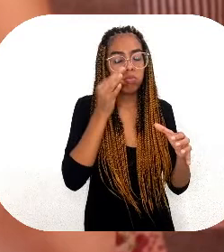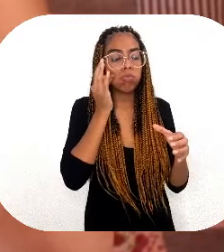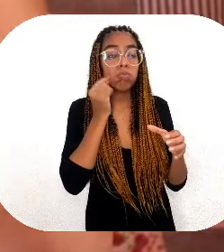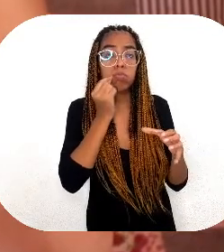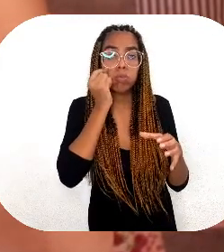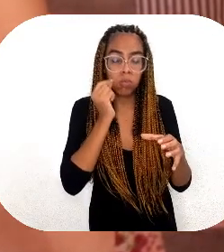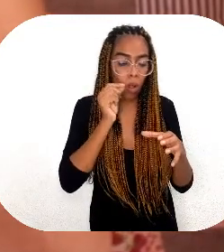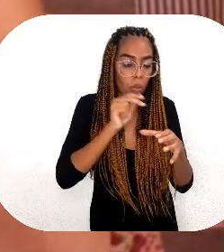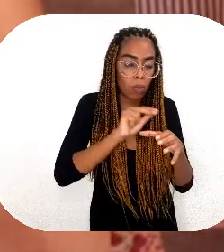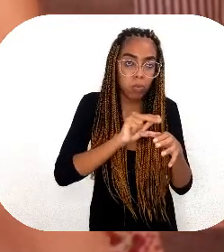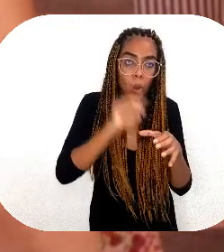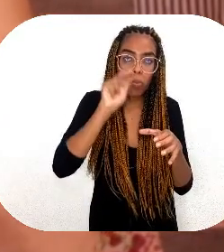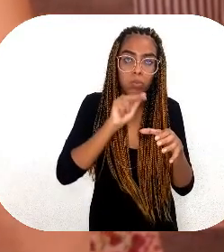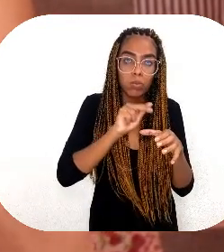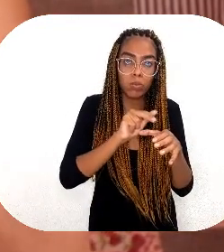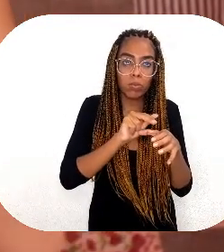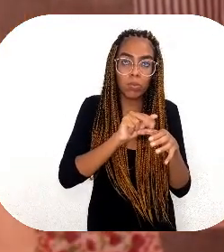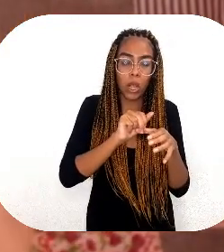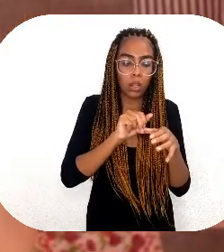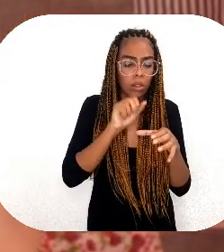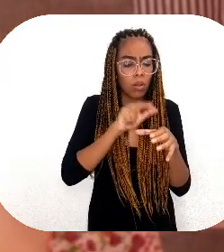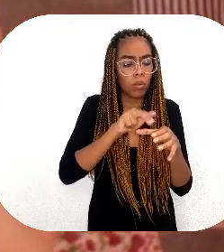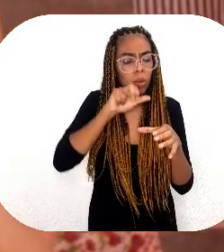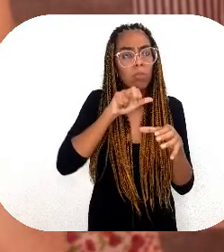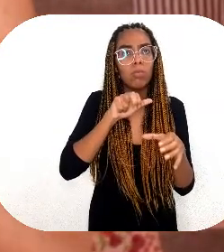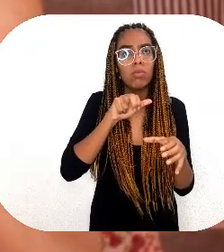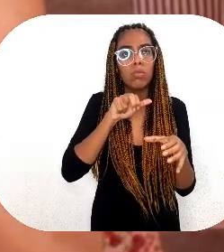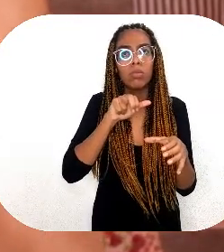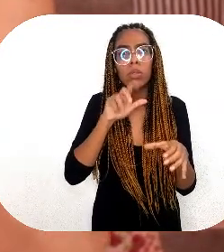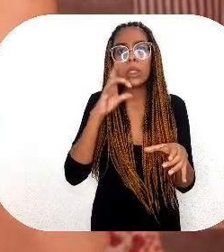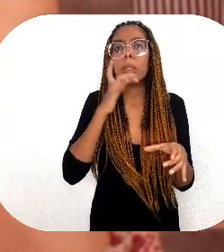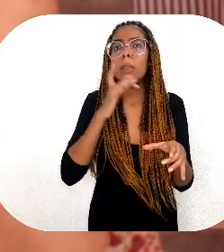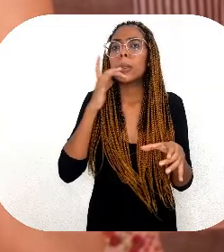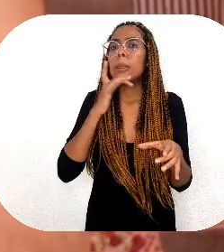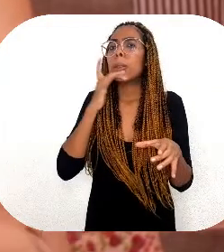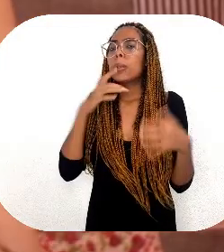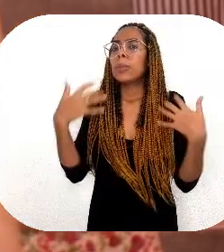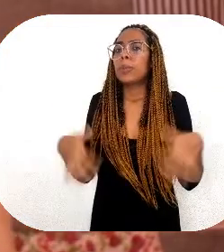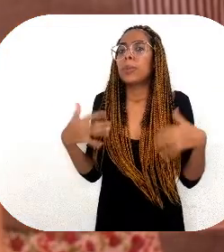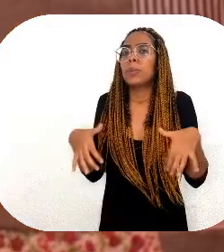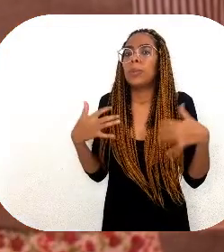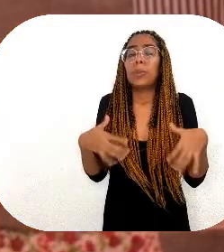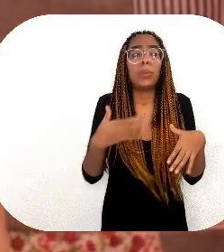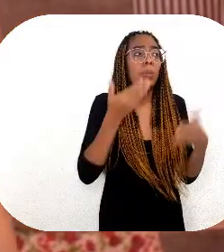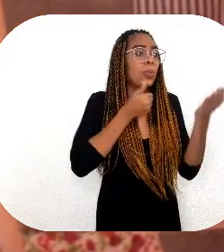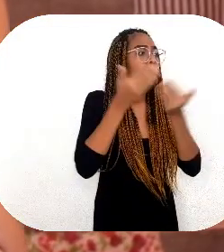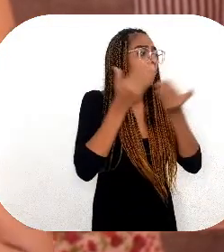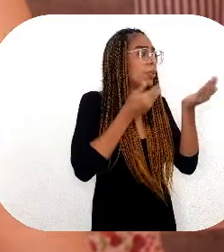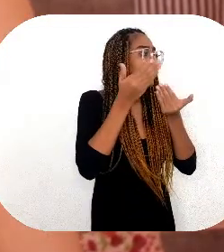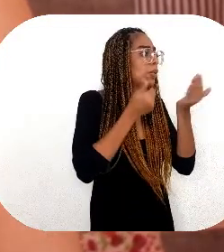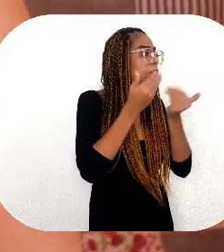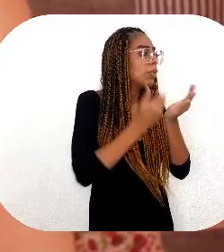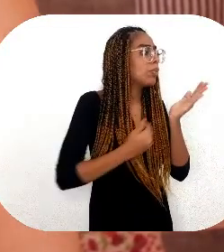Não. Eu acho que eu vou dar só uma lambidinha. E quando ele deu a primeira